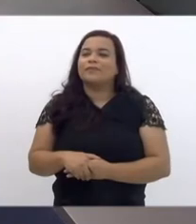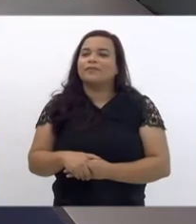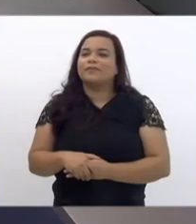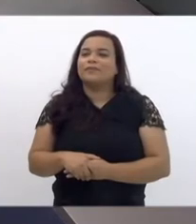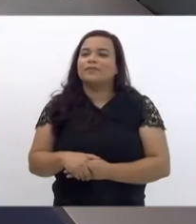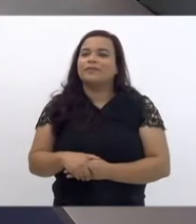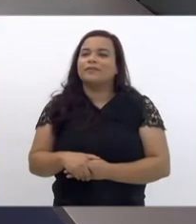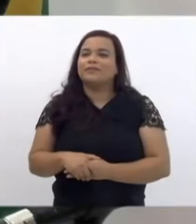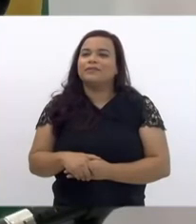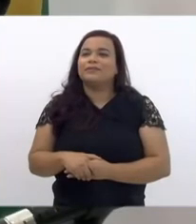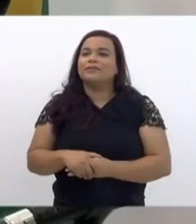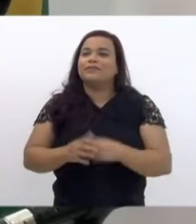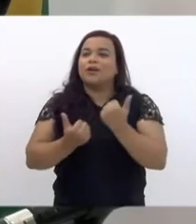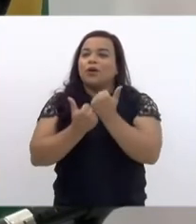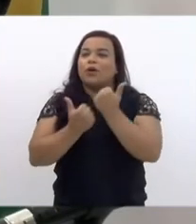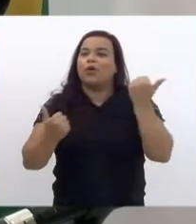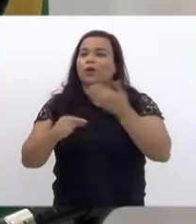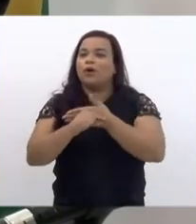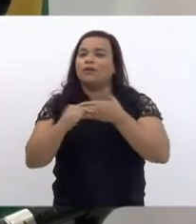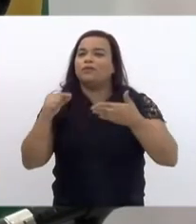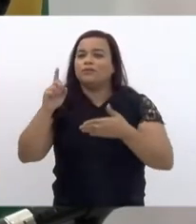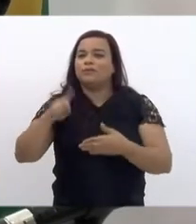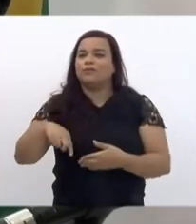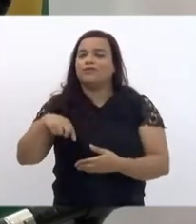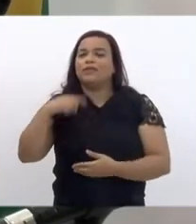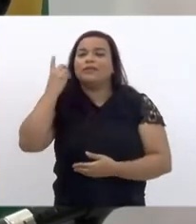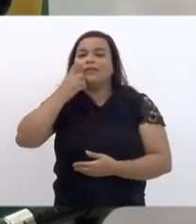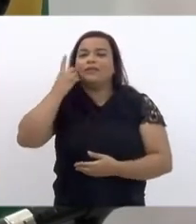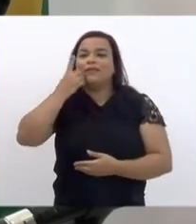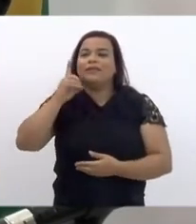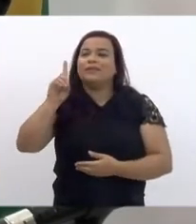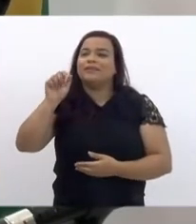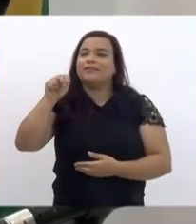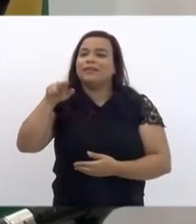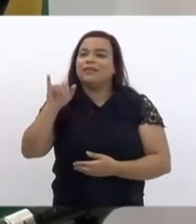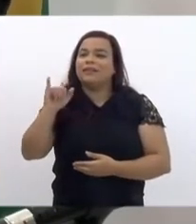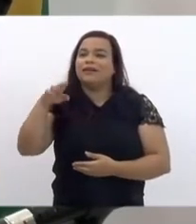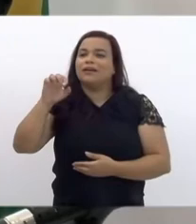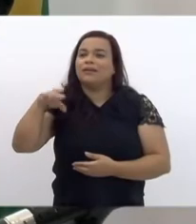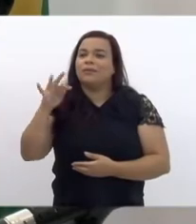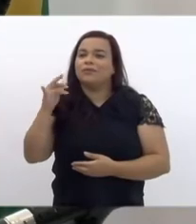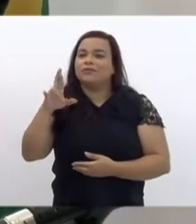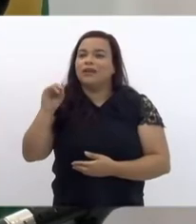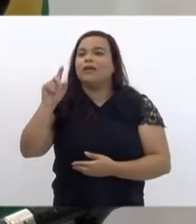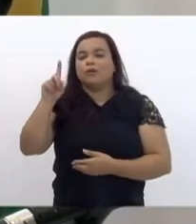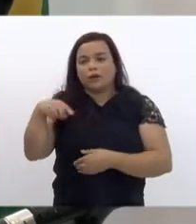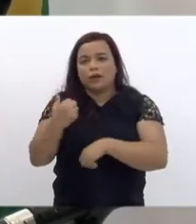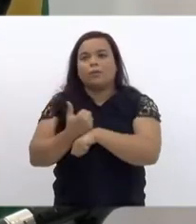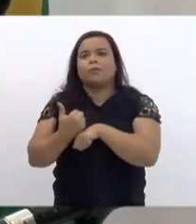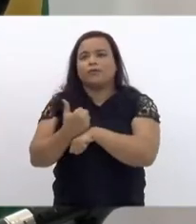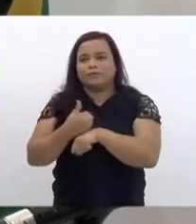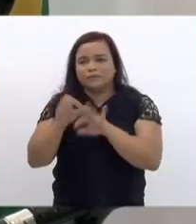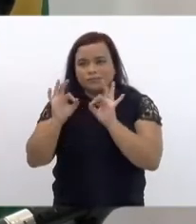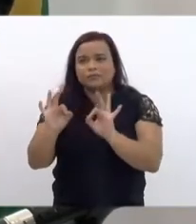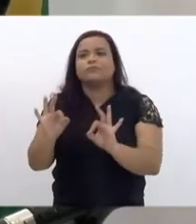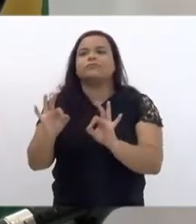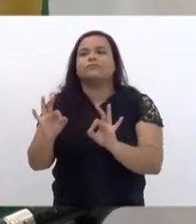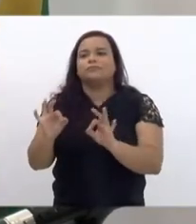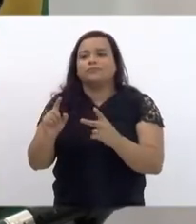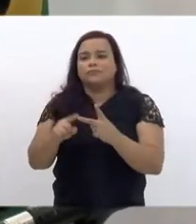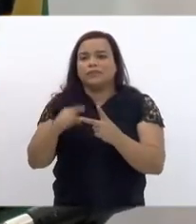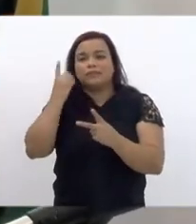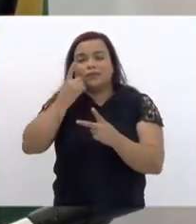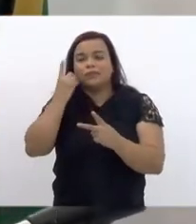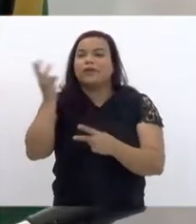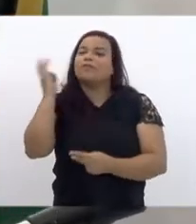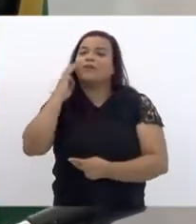Devia ser coautor desse projeto. Você manda a deputada Dani Monteiro, que não é profissional, né, deputado Valdec. Temos